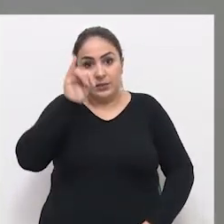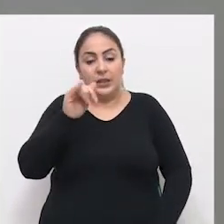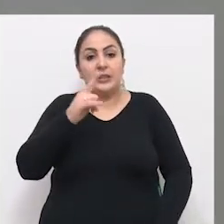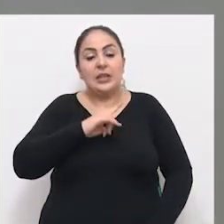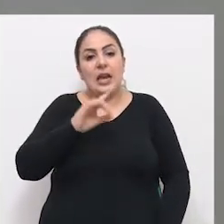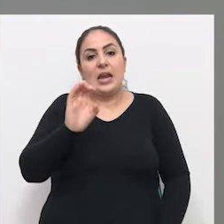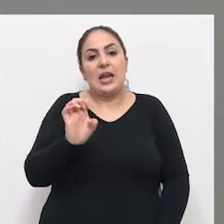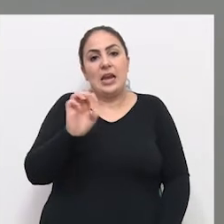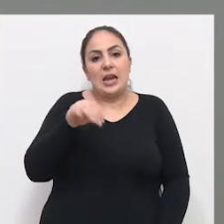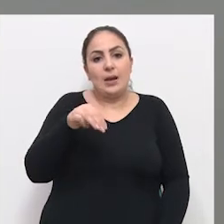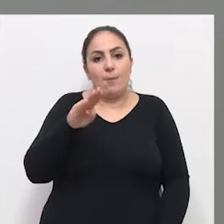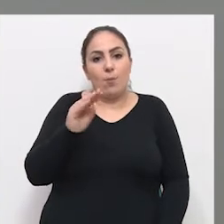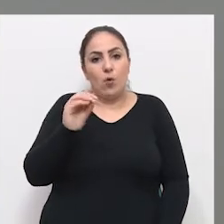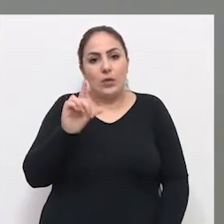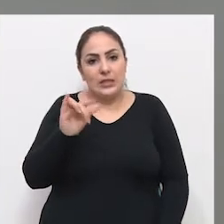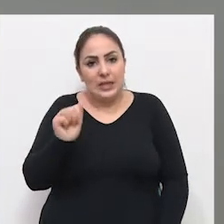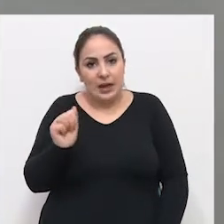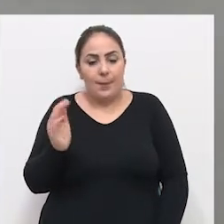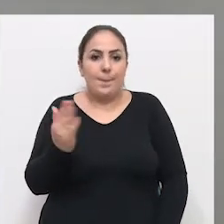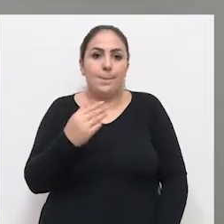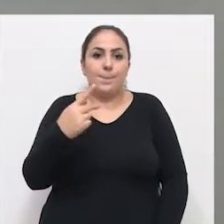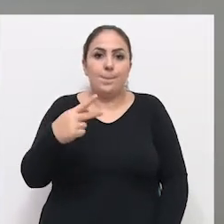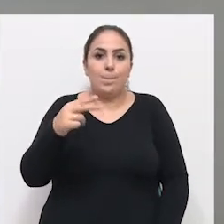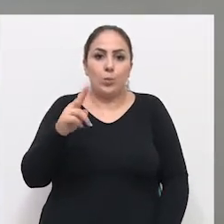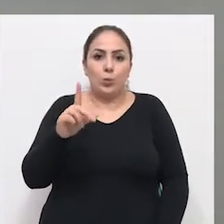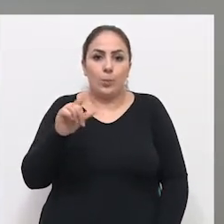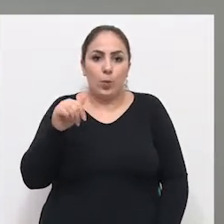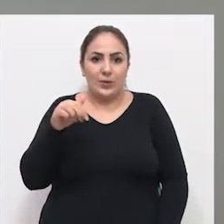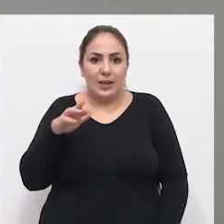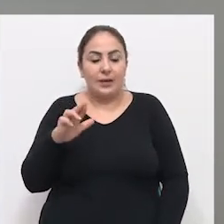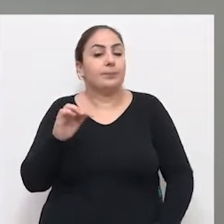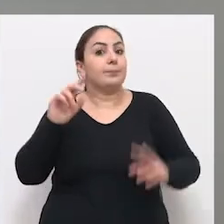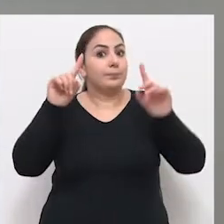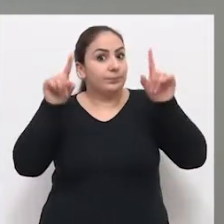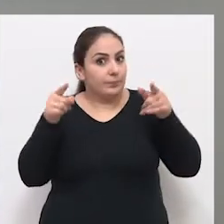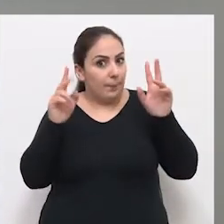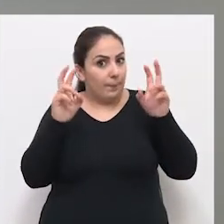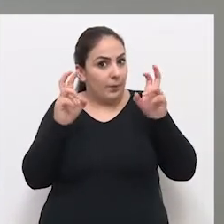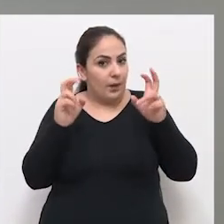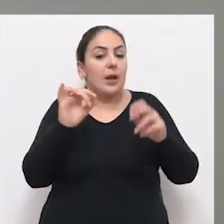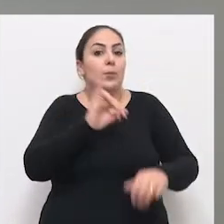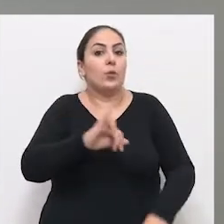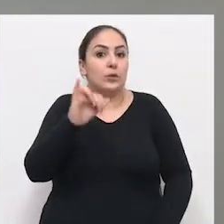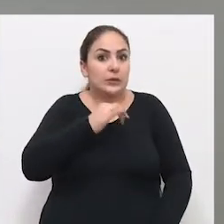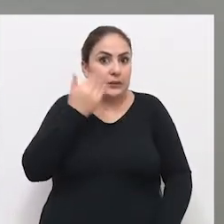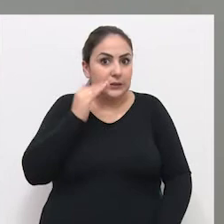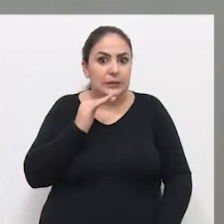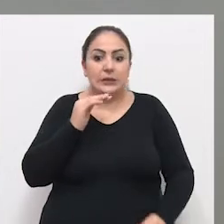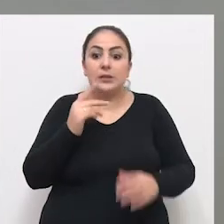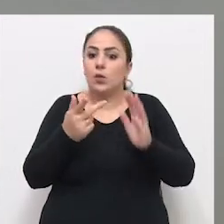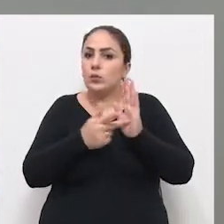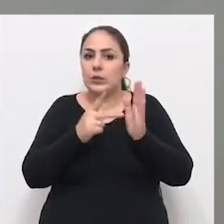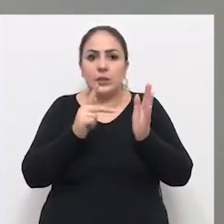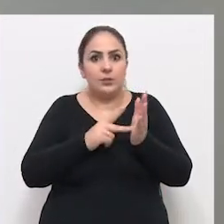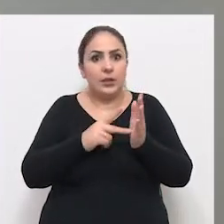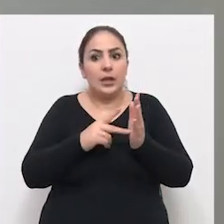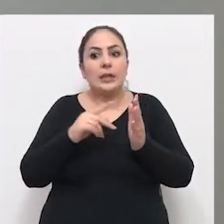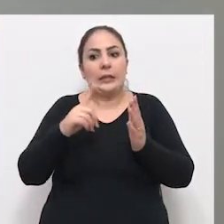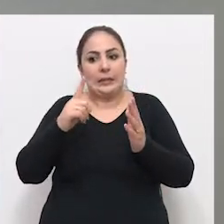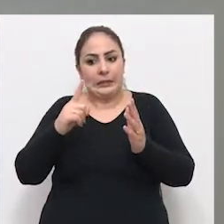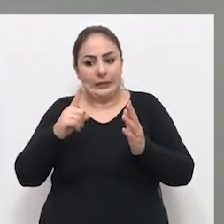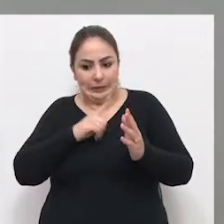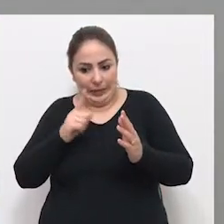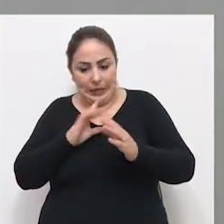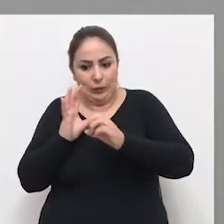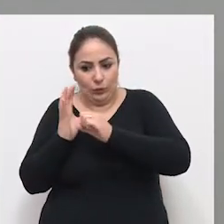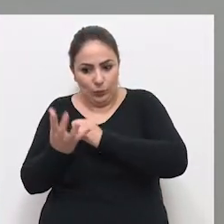pulmonar. Deixa eu fazer um parênteses aqui. É muito importante entender que nem todo mundo que tem Covid vai ter